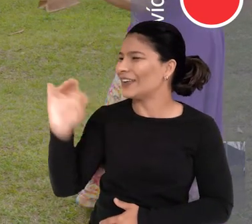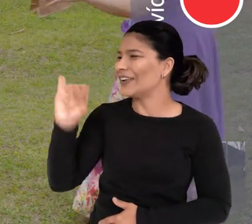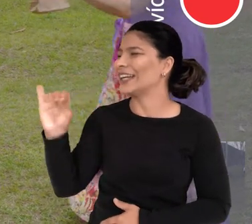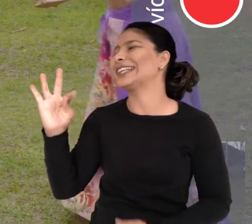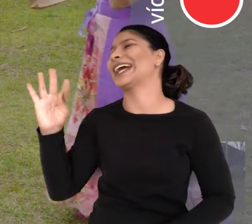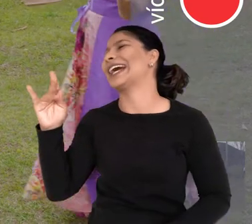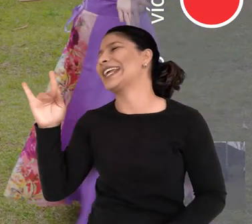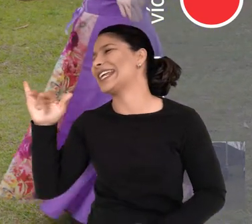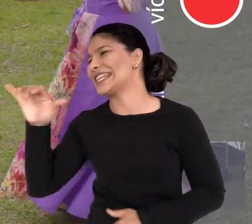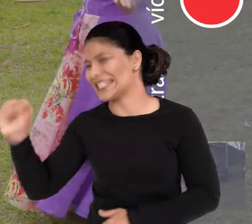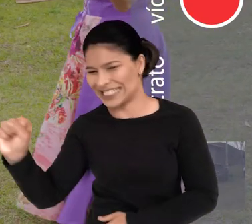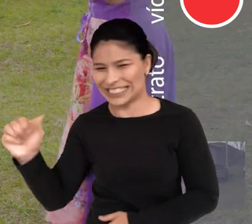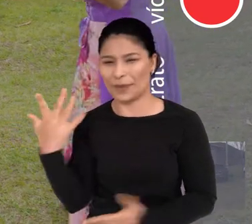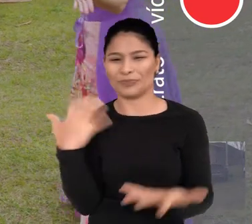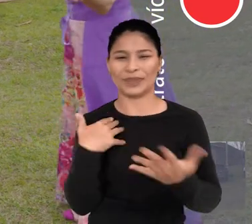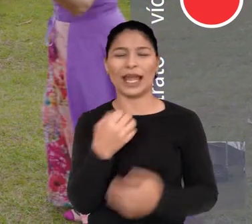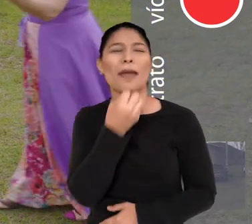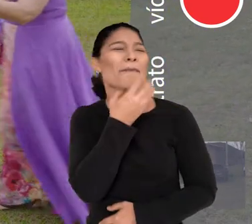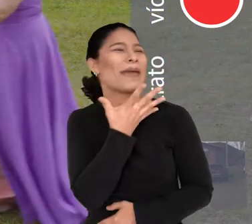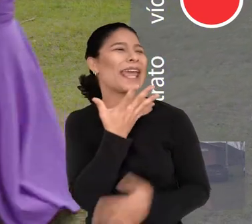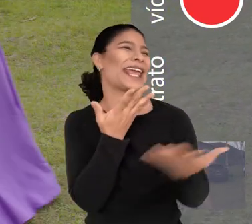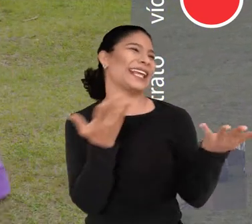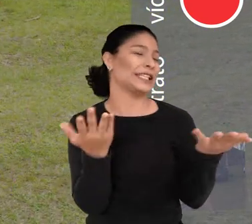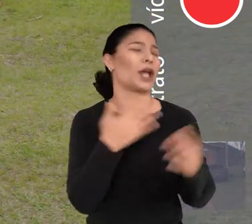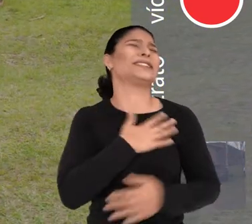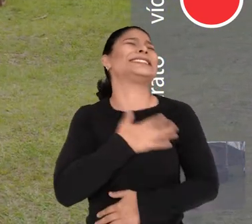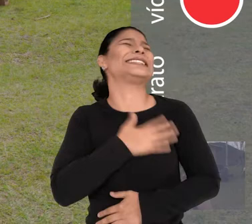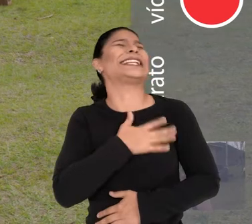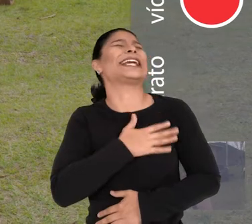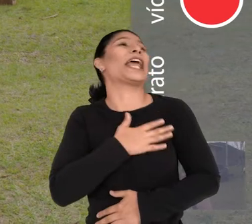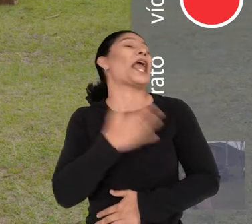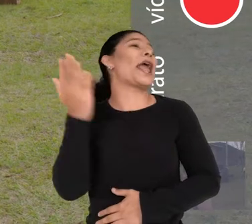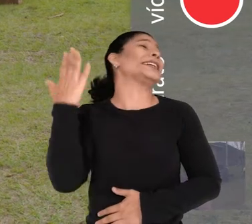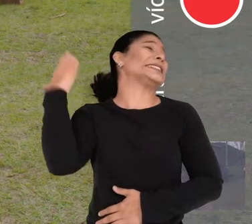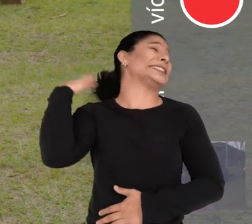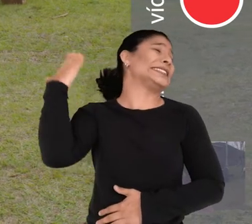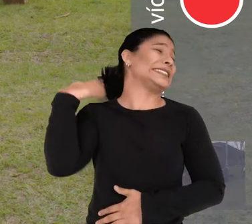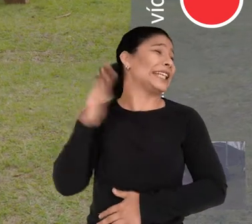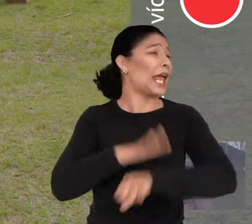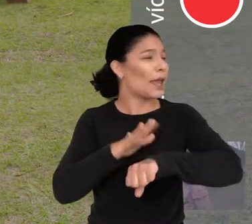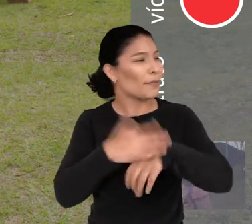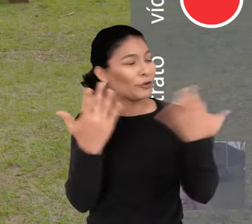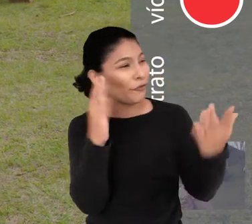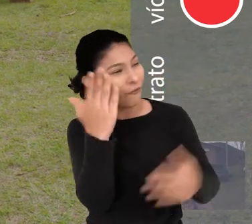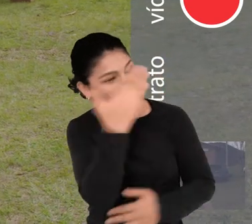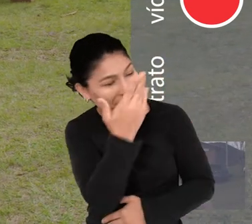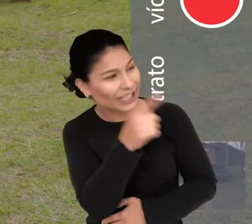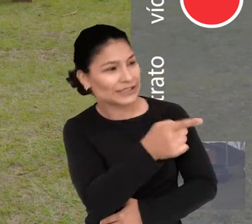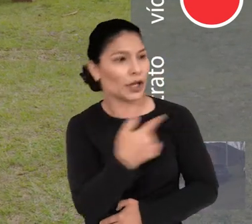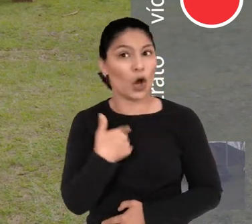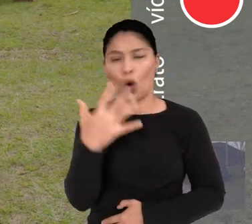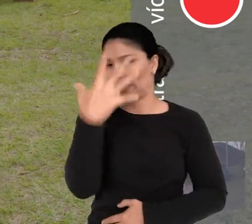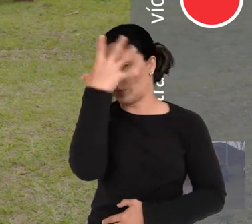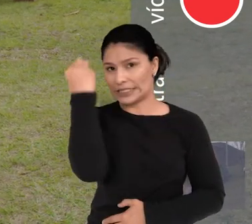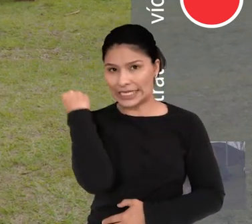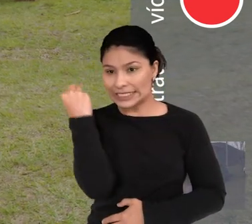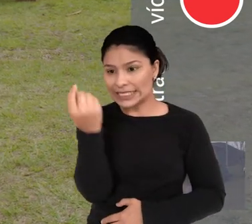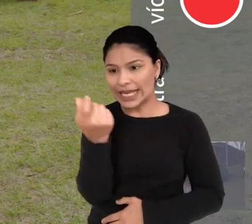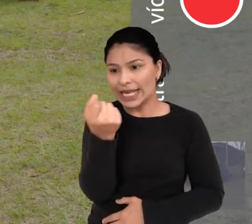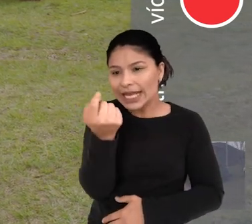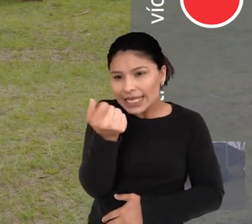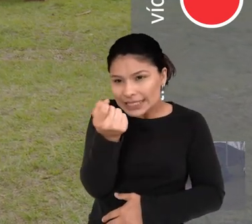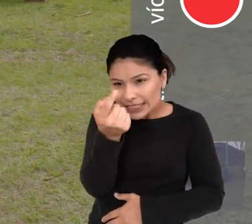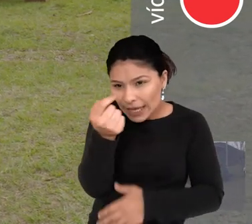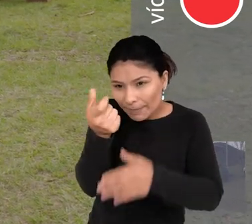Taís, bom pomeriggio Boa tarde Quanto tempo? Tudo bem? E eu não